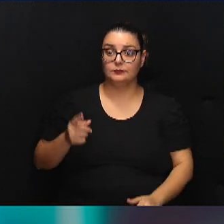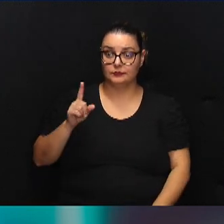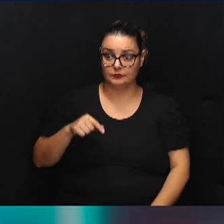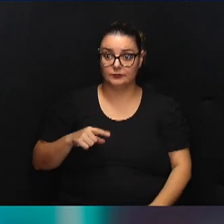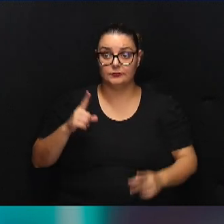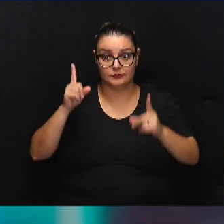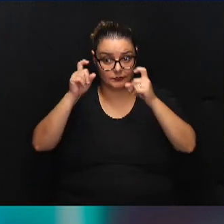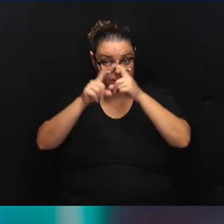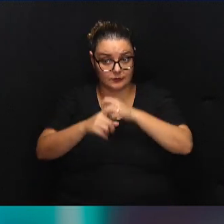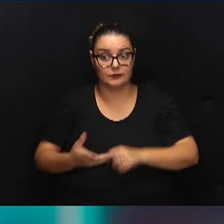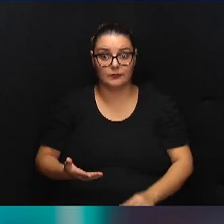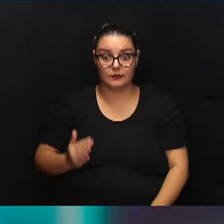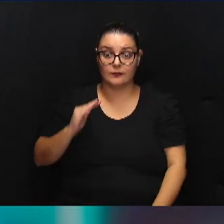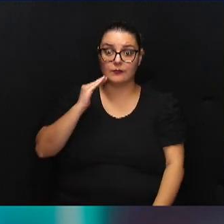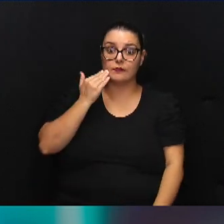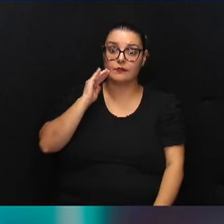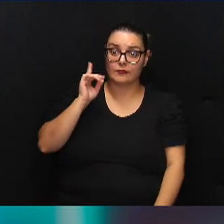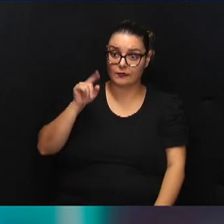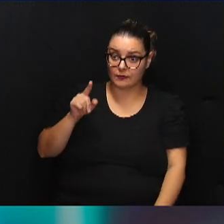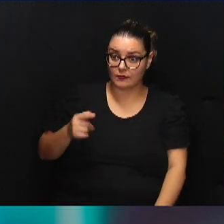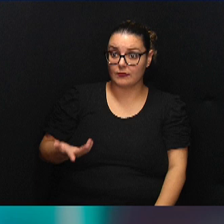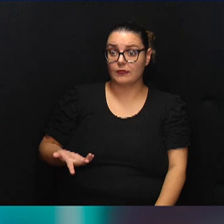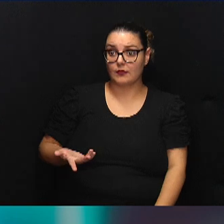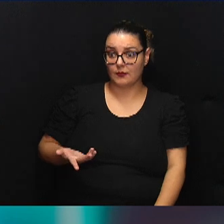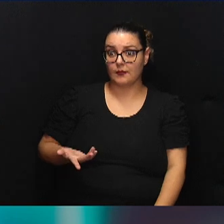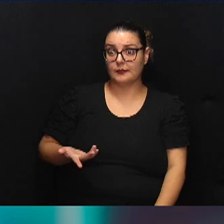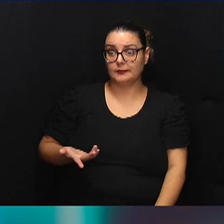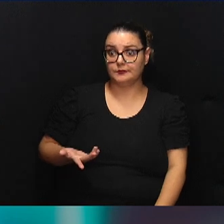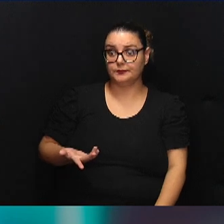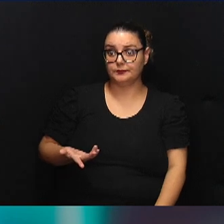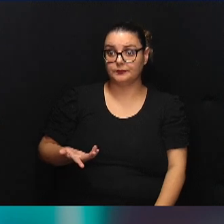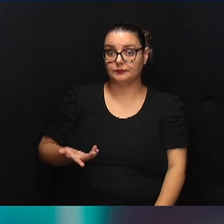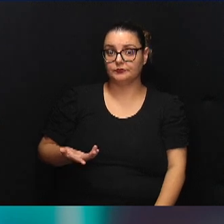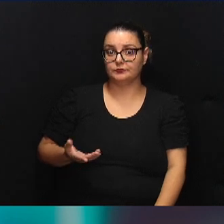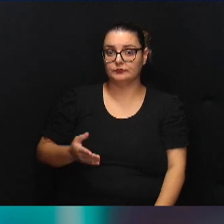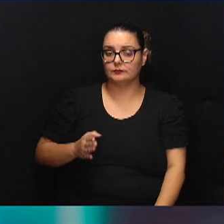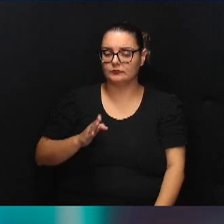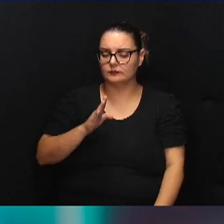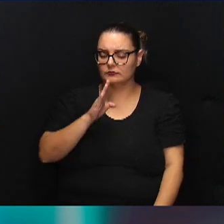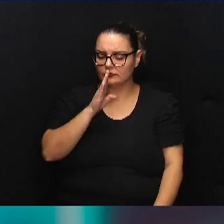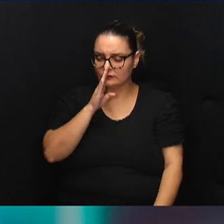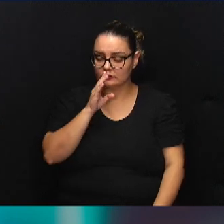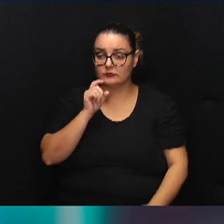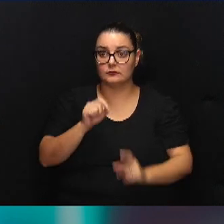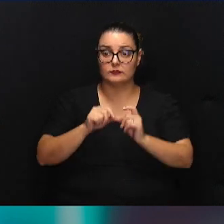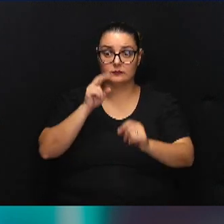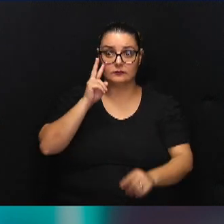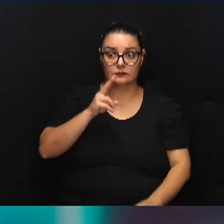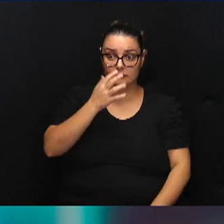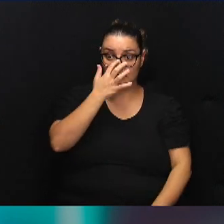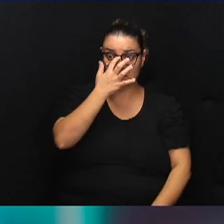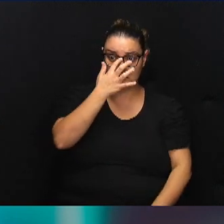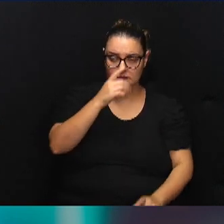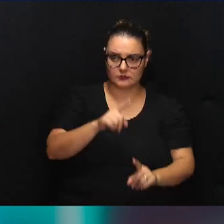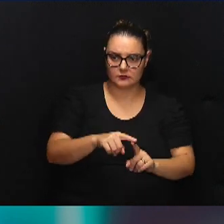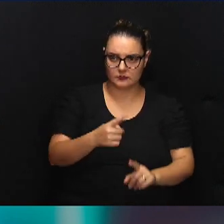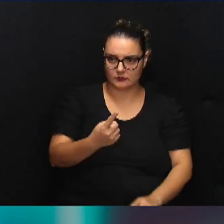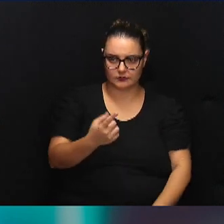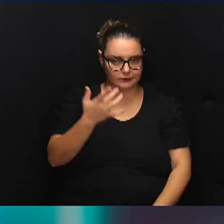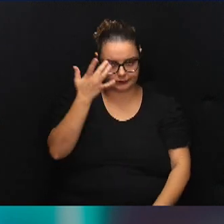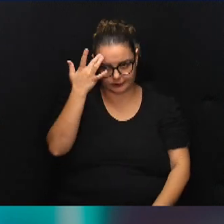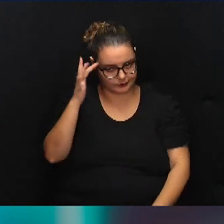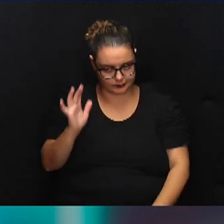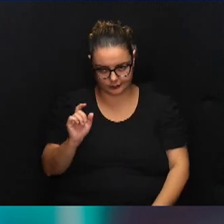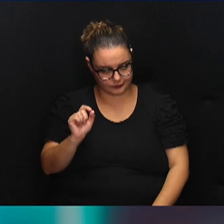trabalhoso. É uma deficiência, digamos assim, silenciosa. Quem vê a pessoa com diabetes tipo 1 não tem noção do